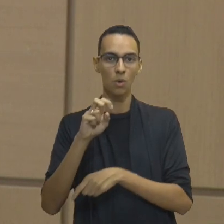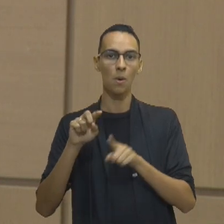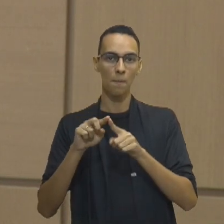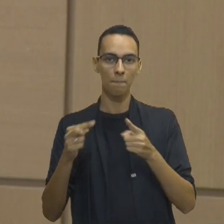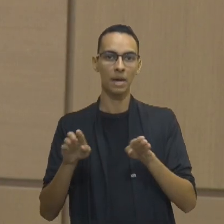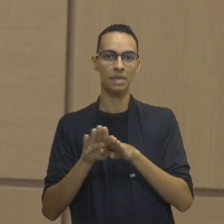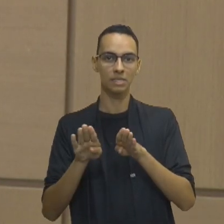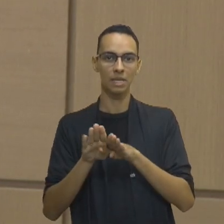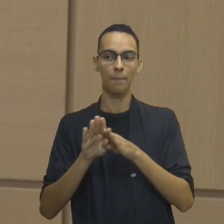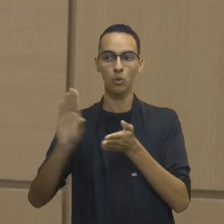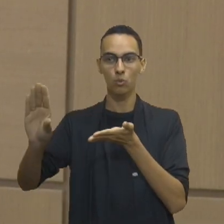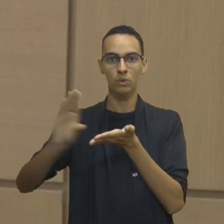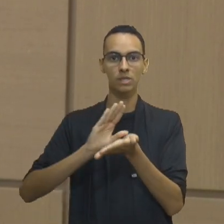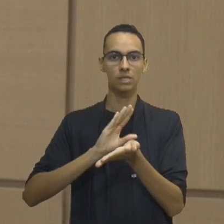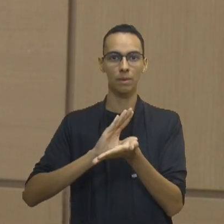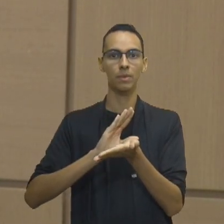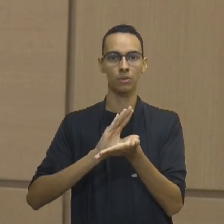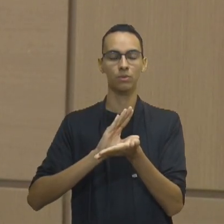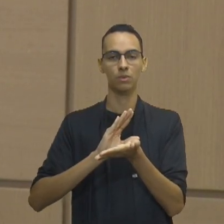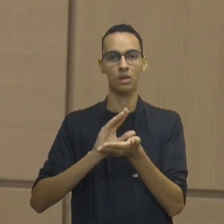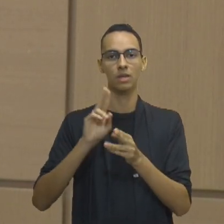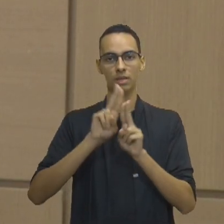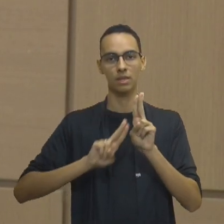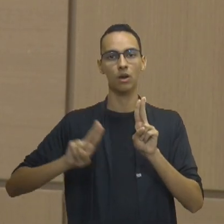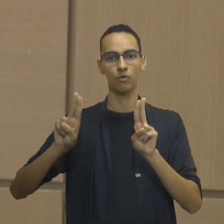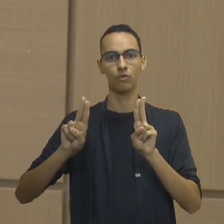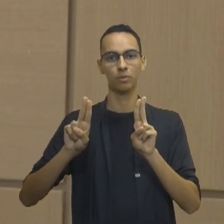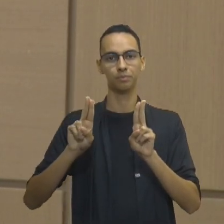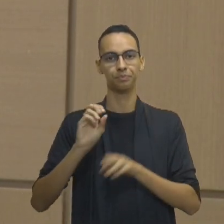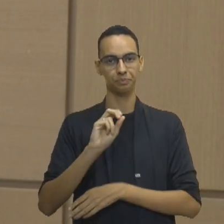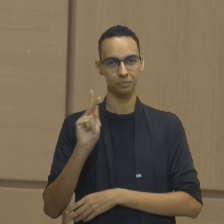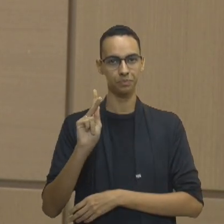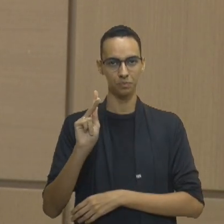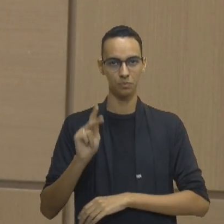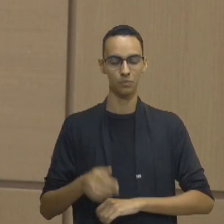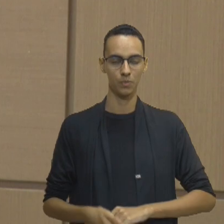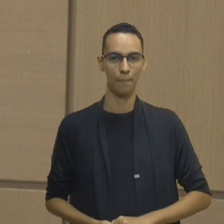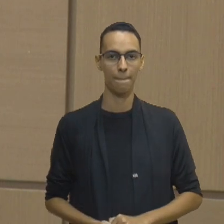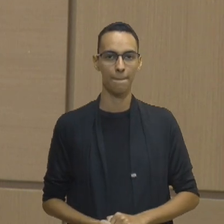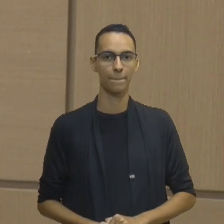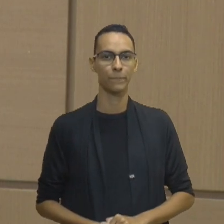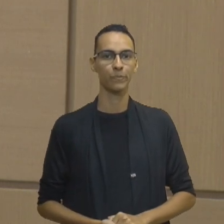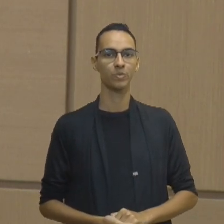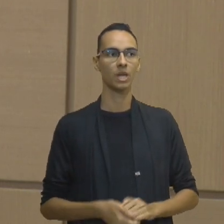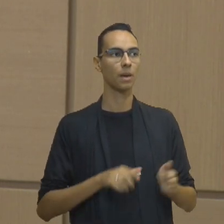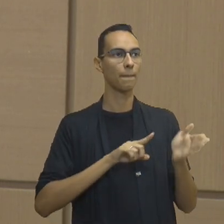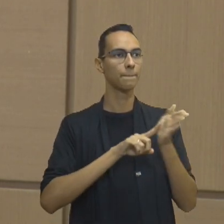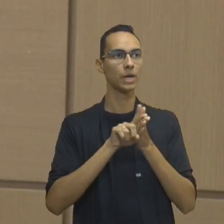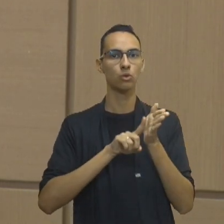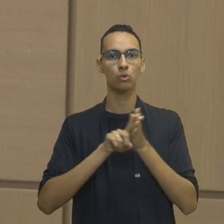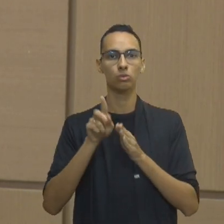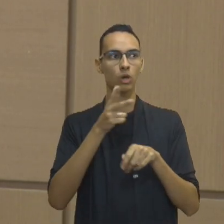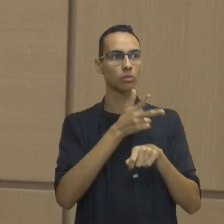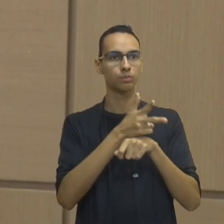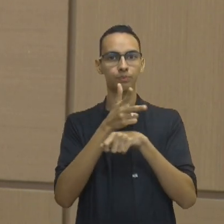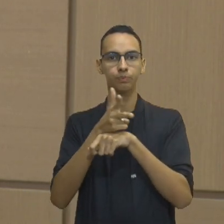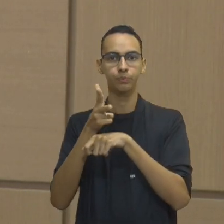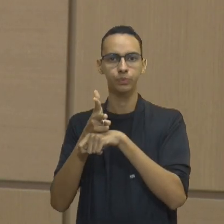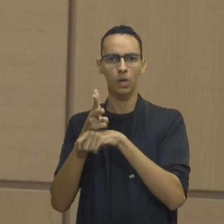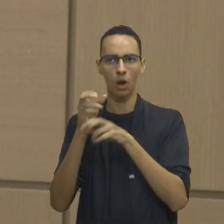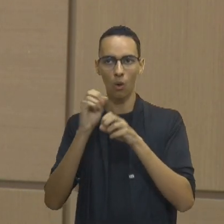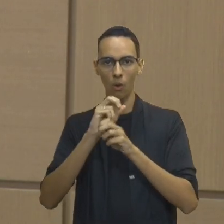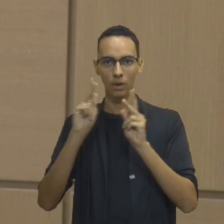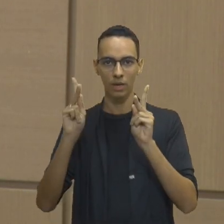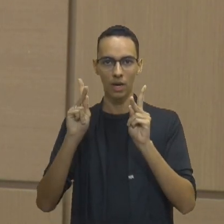UFO. Ok? Eu pergunto aos cinegrafistas se estamos